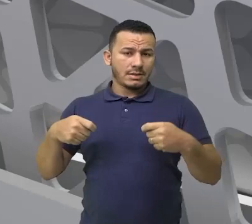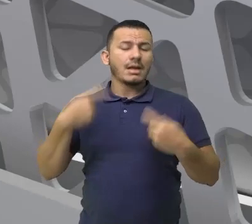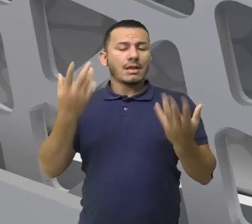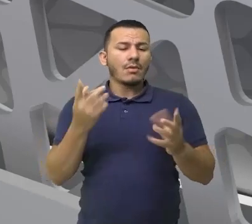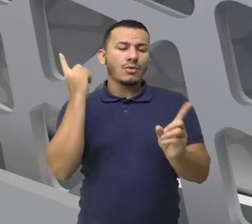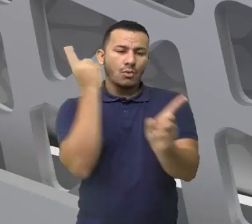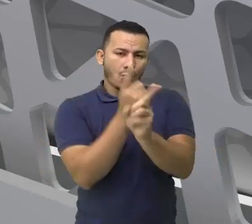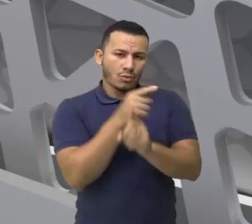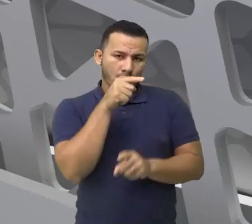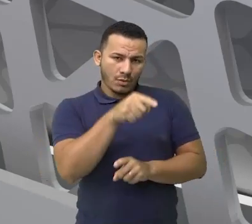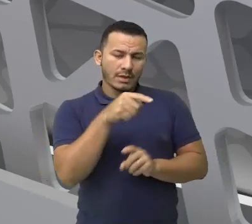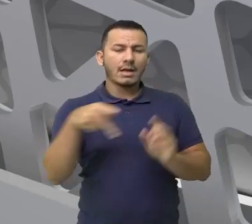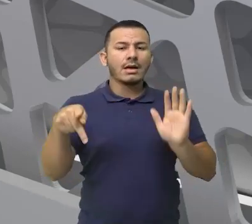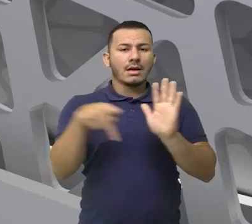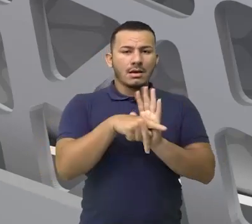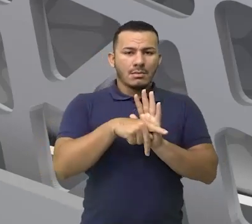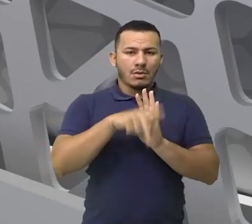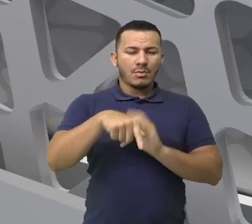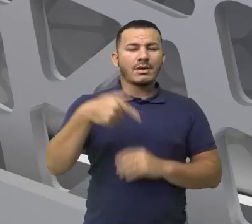de chocolate, então, era